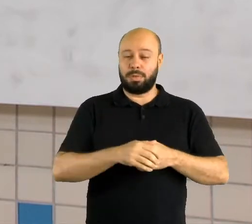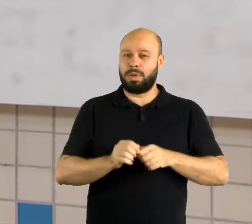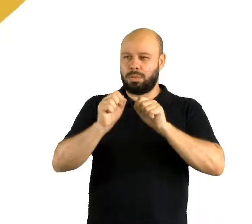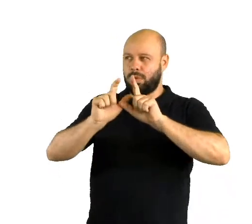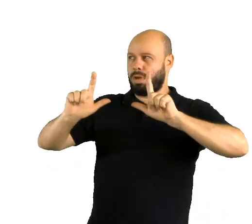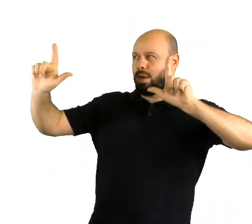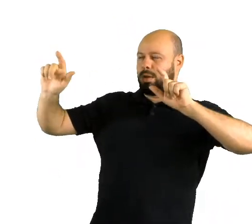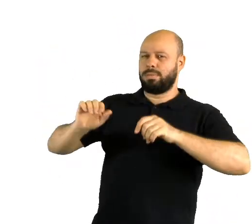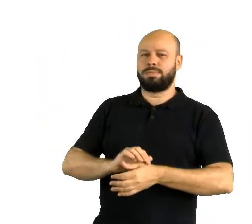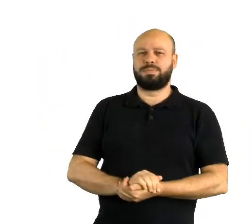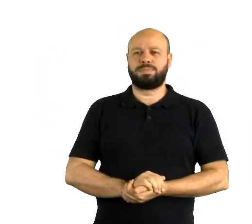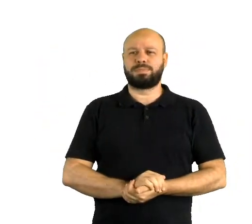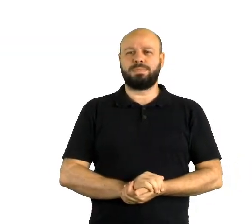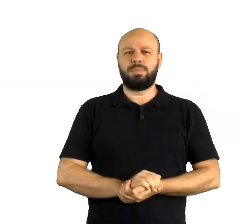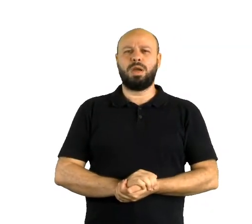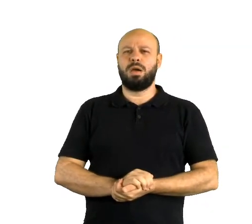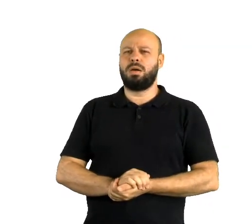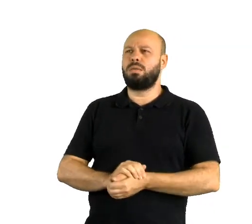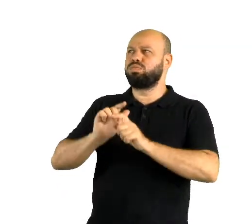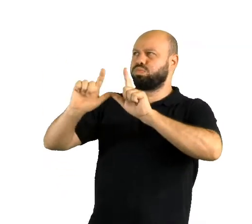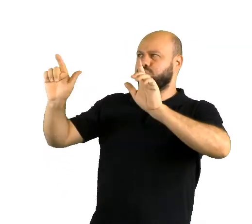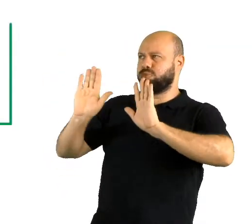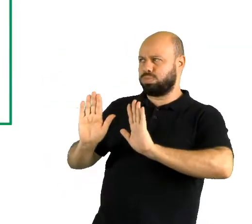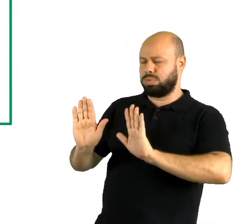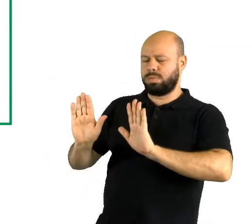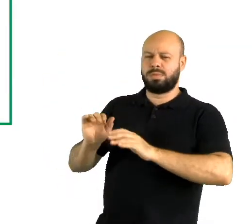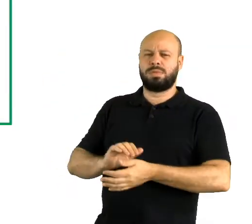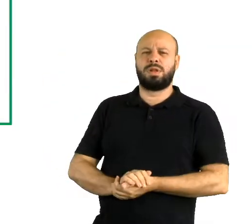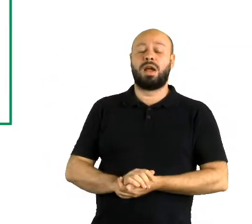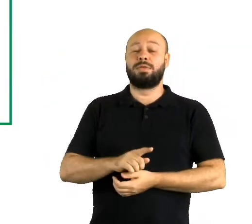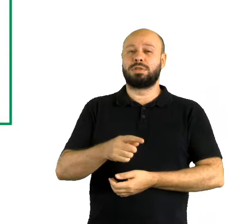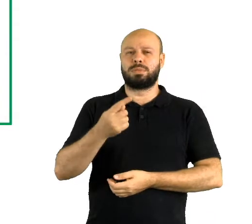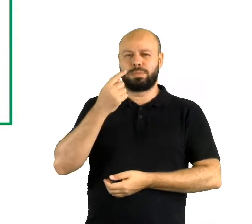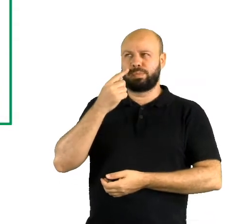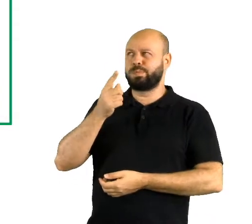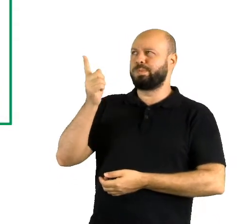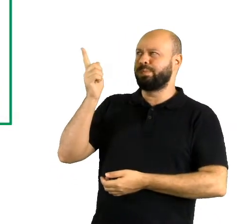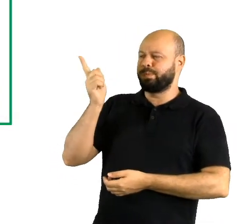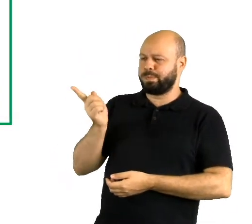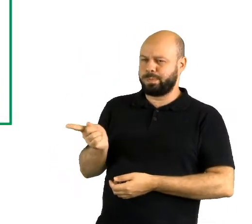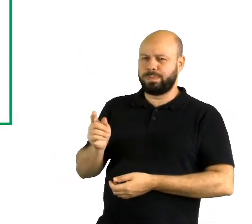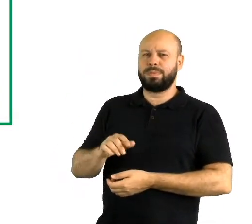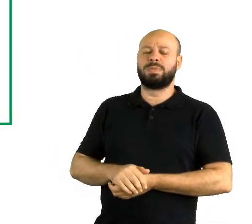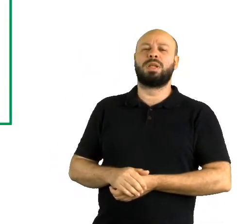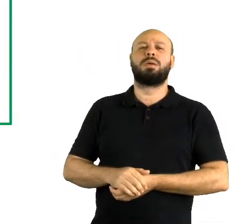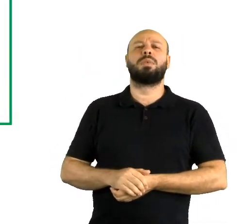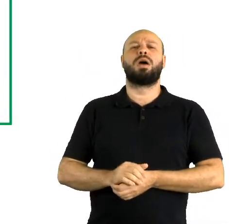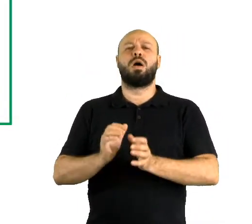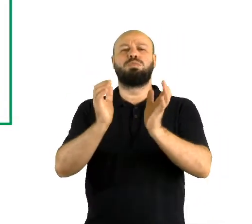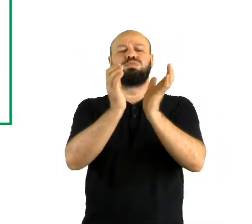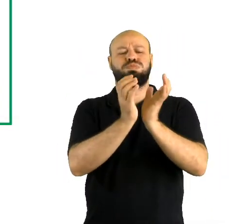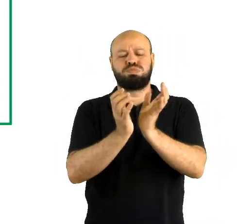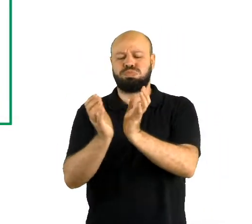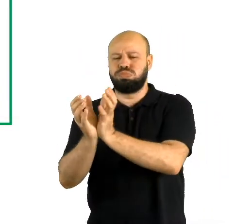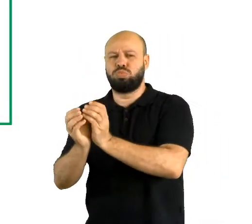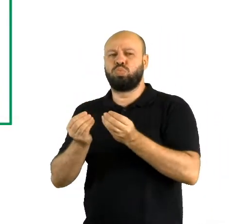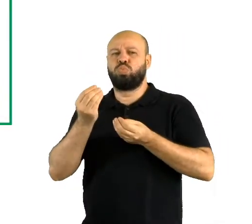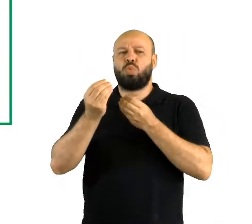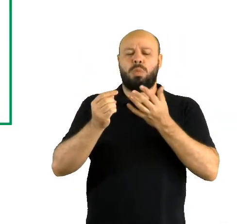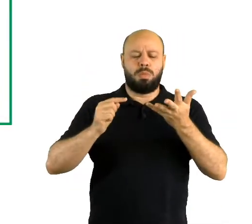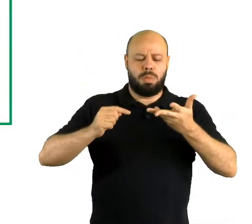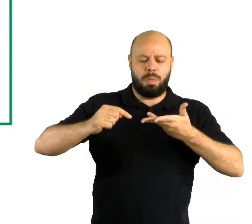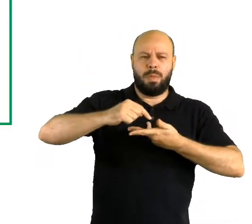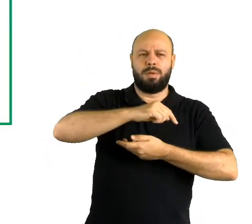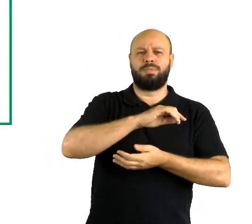tela. Deixa o slide na tela que você vai ter a oportunidade de ver a classificação da vegetação.